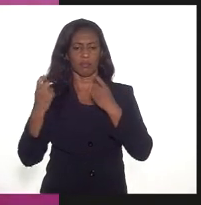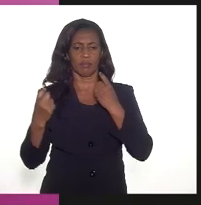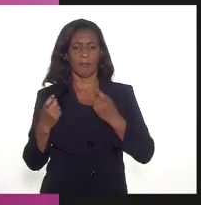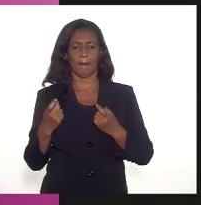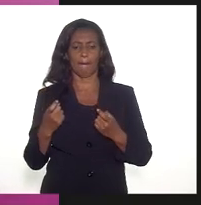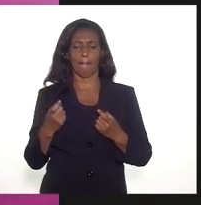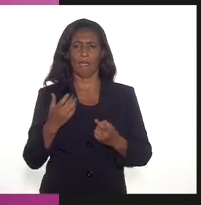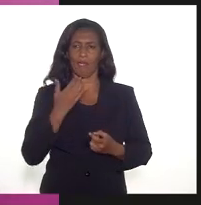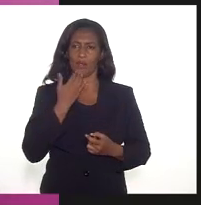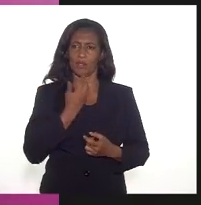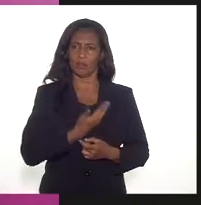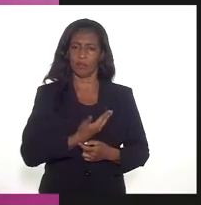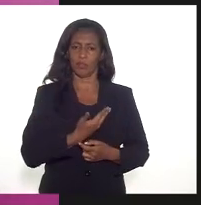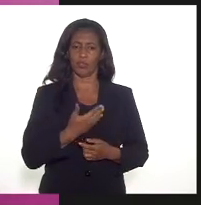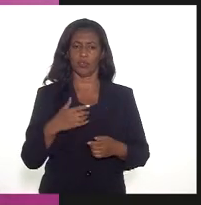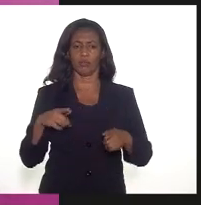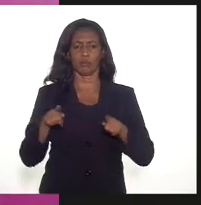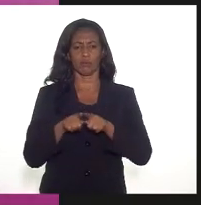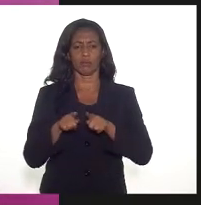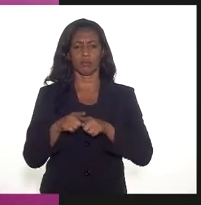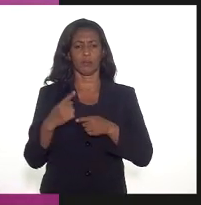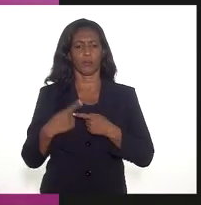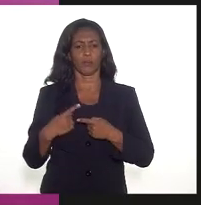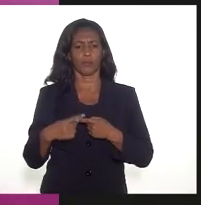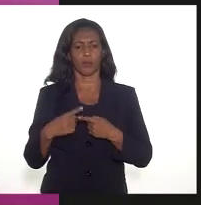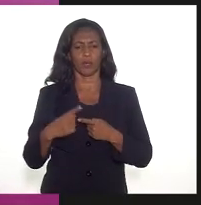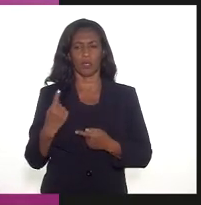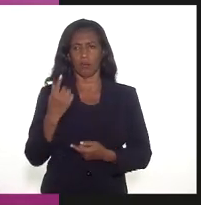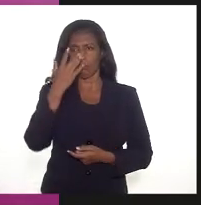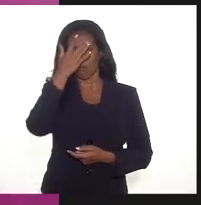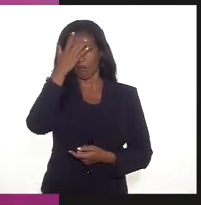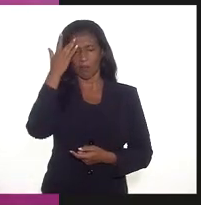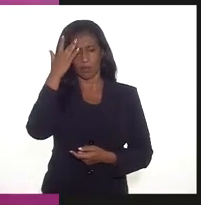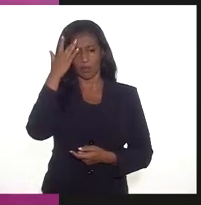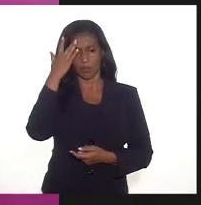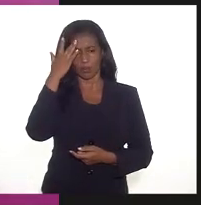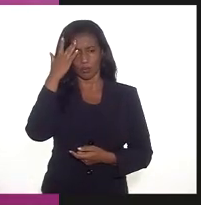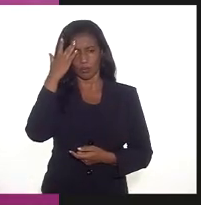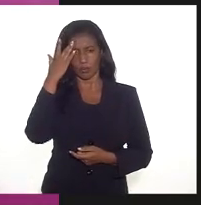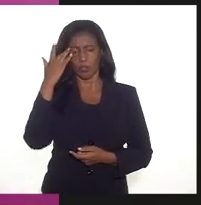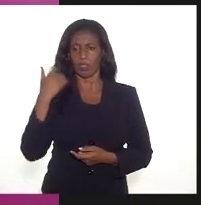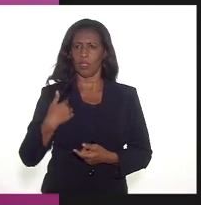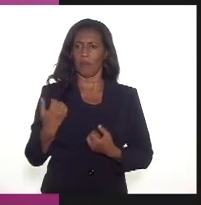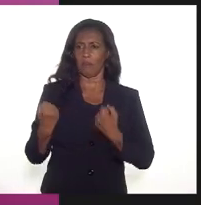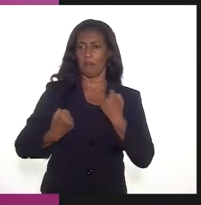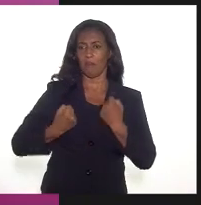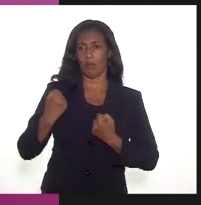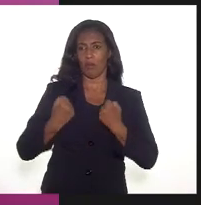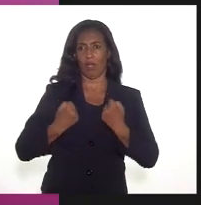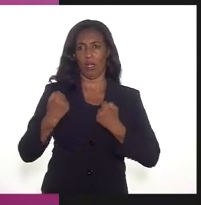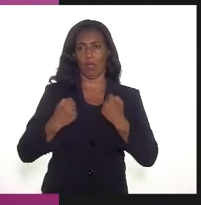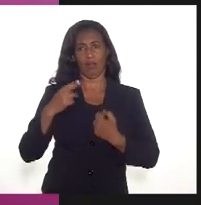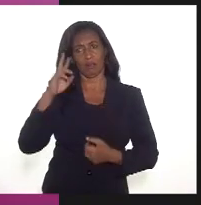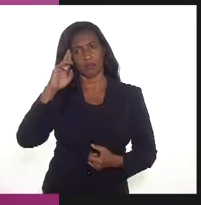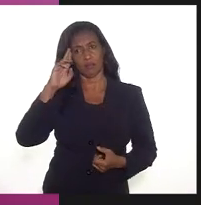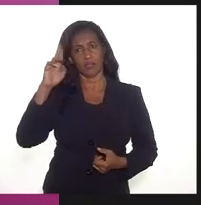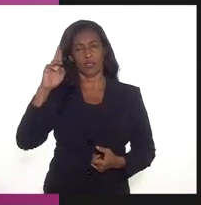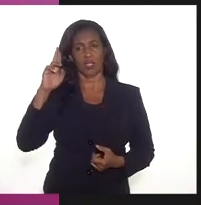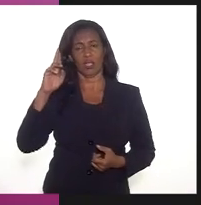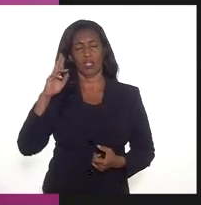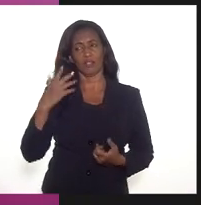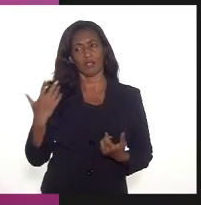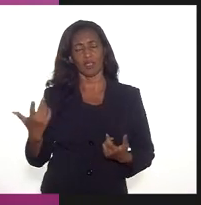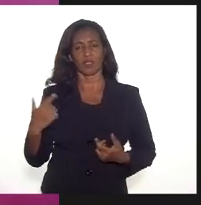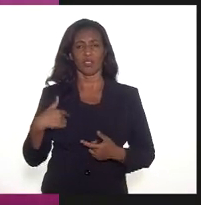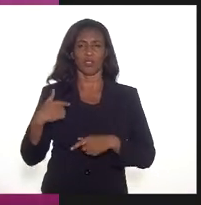essa solicitação, até porque é uma pessoa que dirige a minha viatura também, e a gente está numa